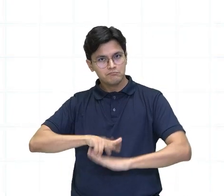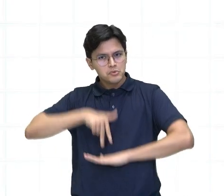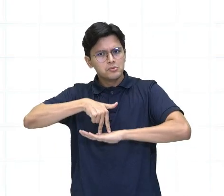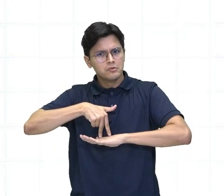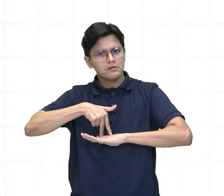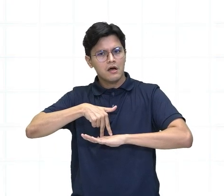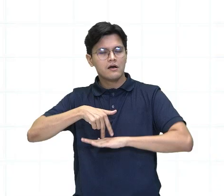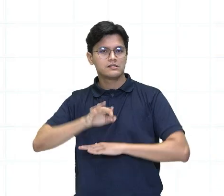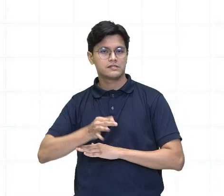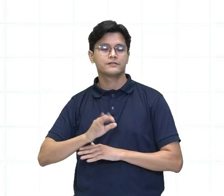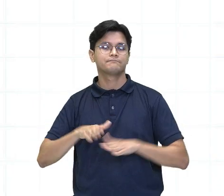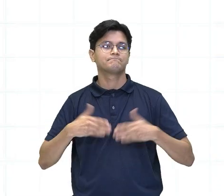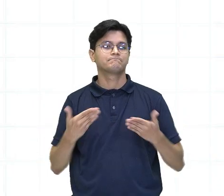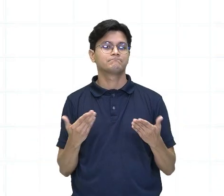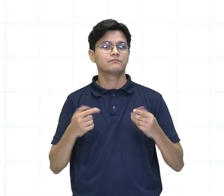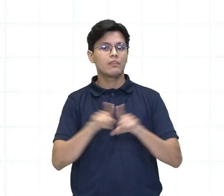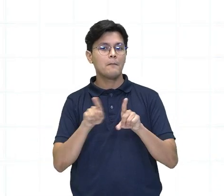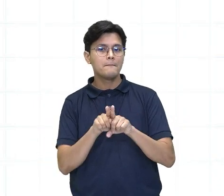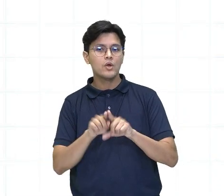além desse fato, né, de